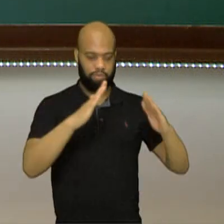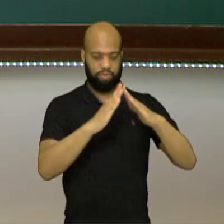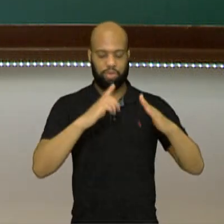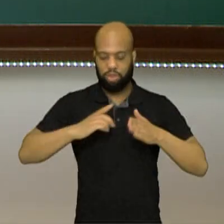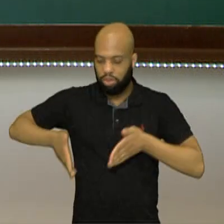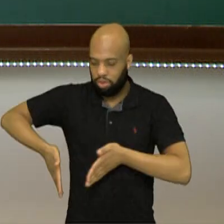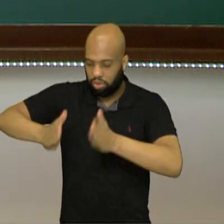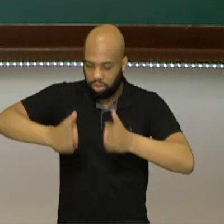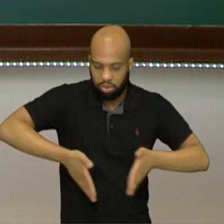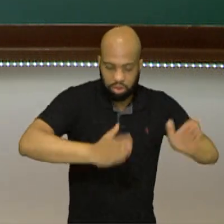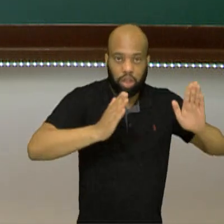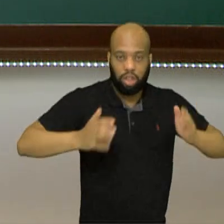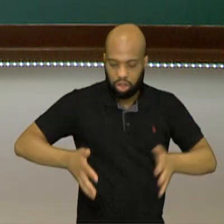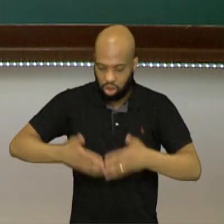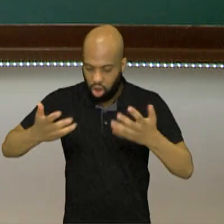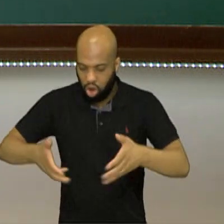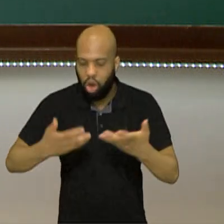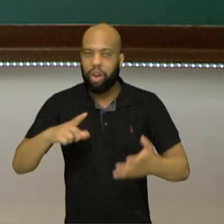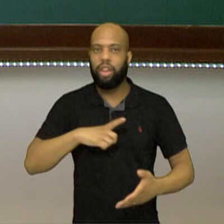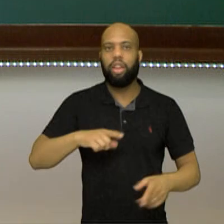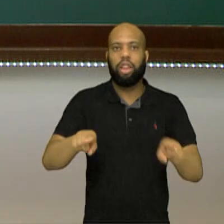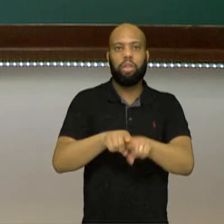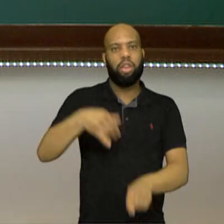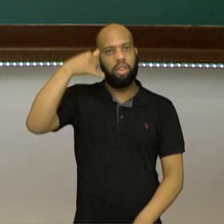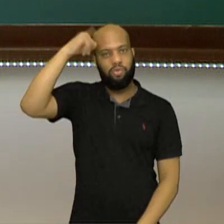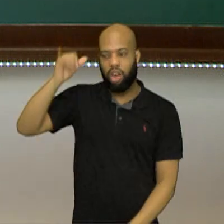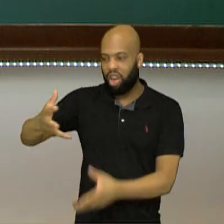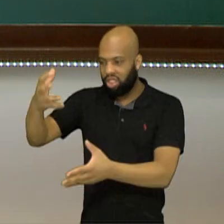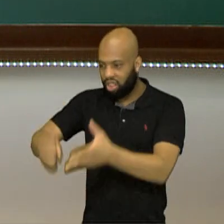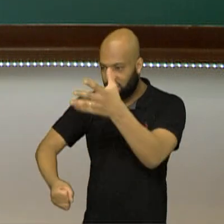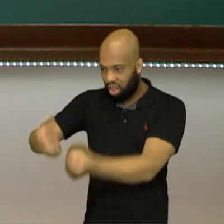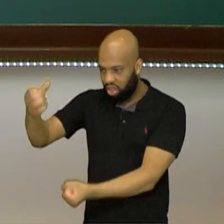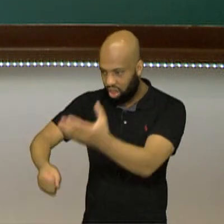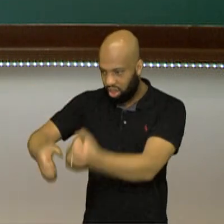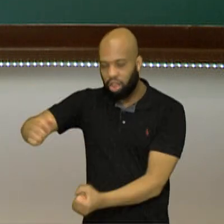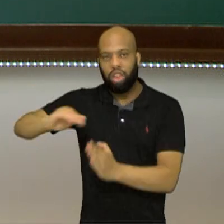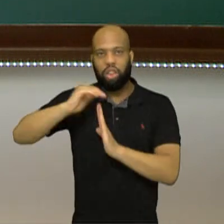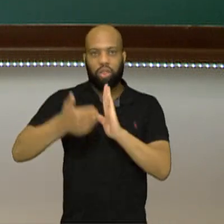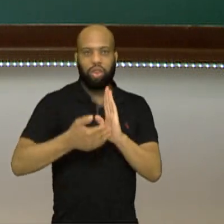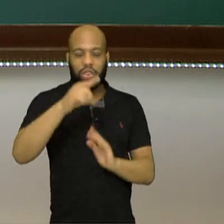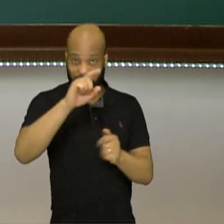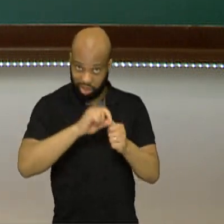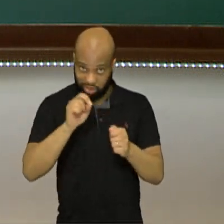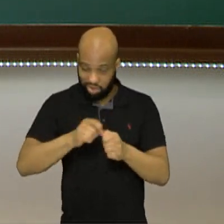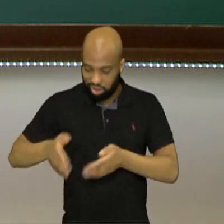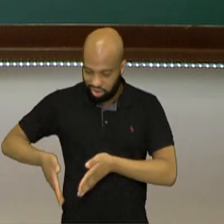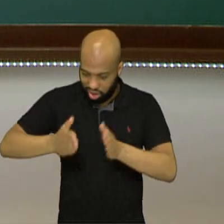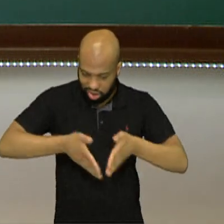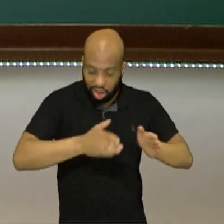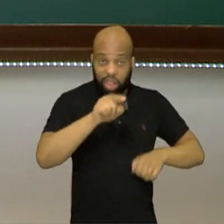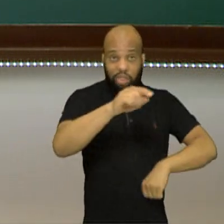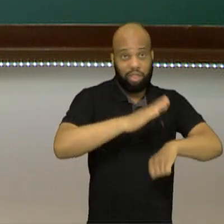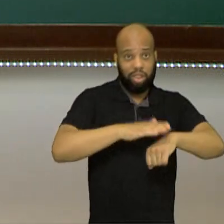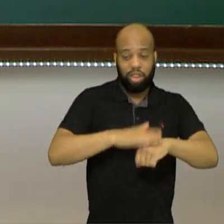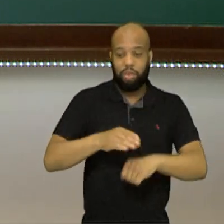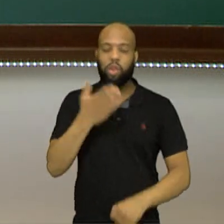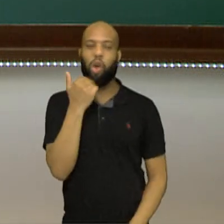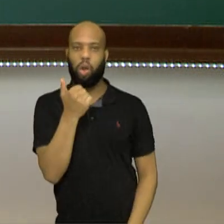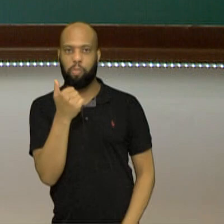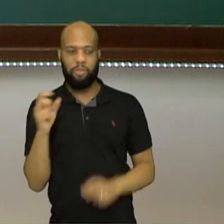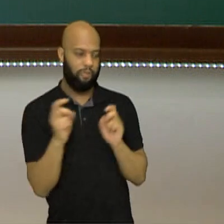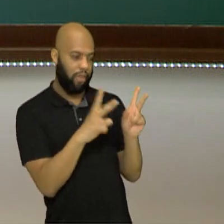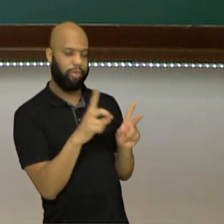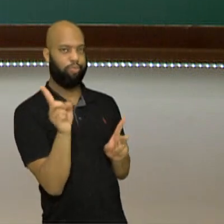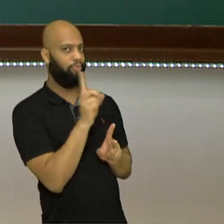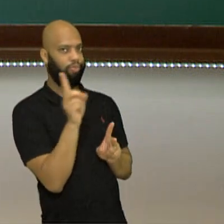ali uma vaquinha para tirar leite e tudo mais, e tudo que você produz ali naquela horta você mesmo se alimenta, você não vende.